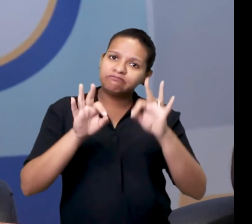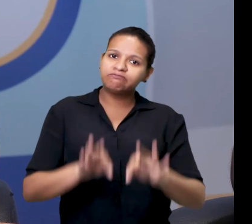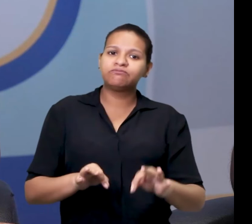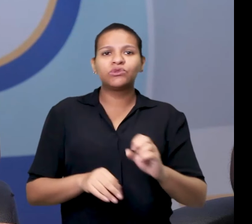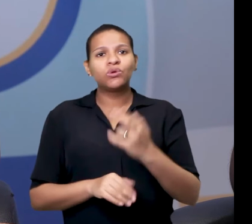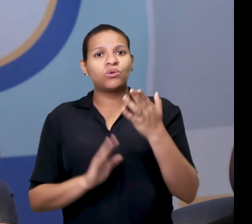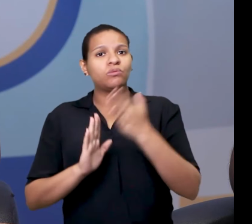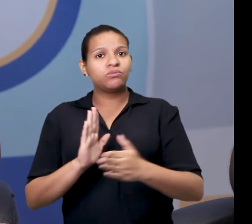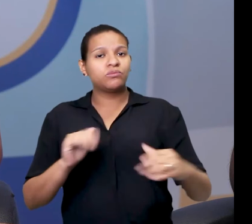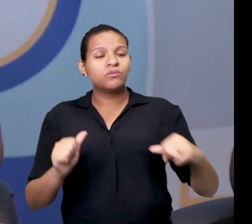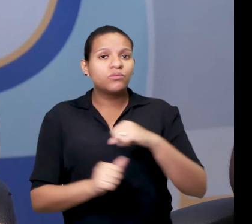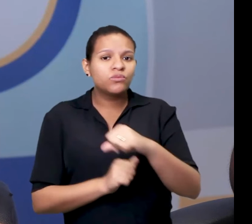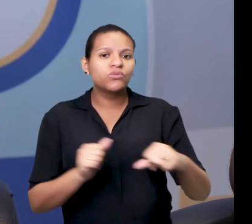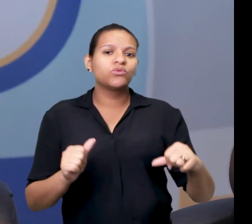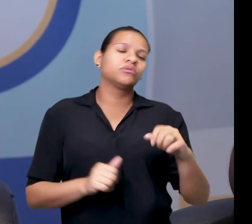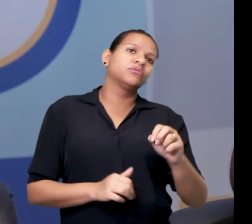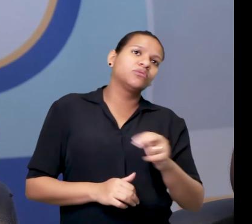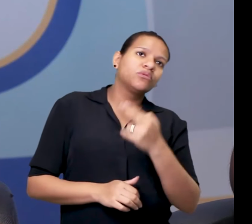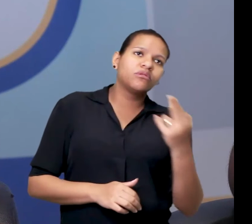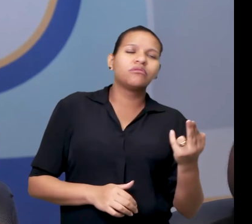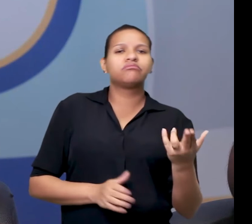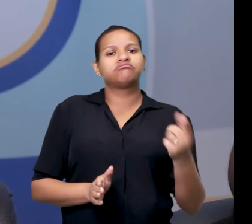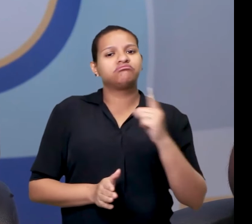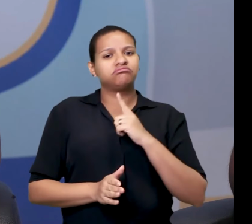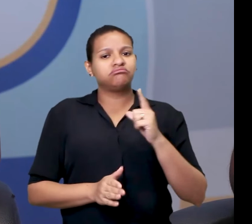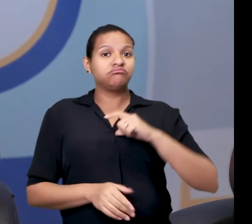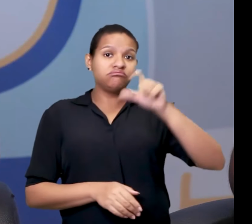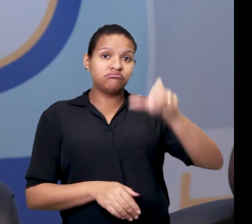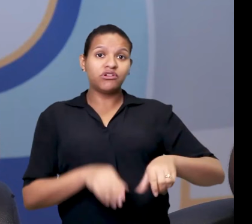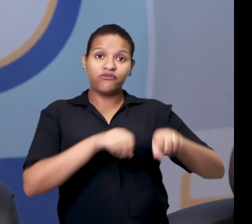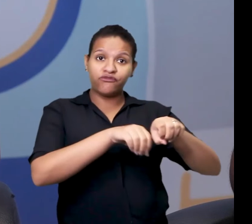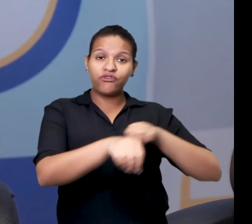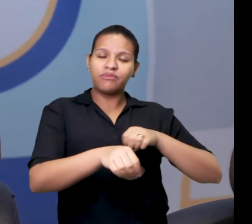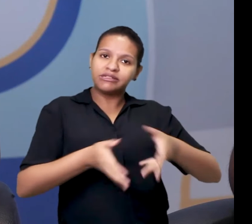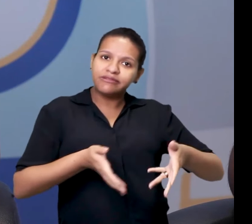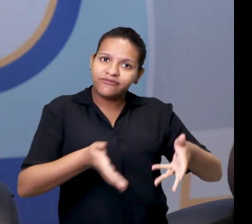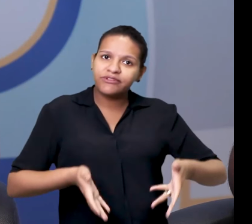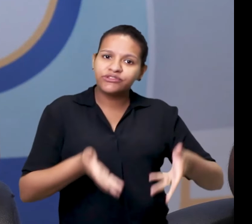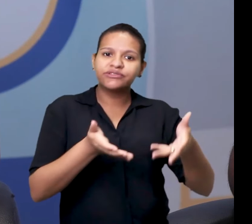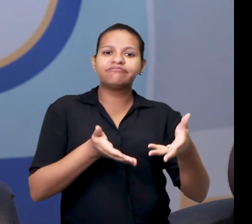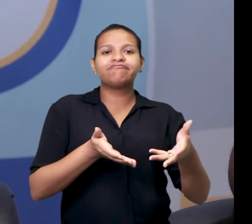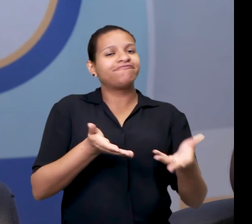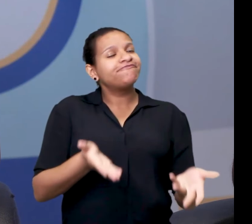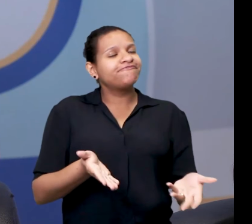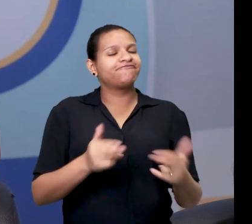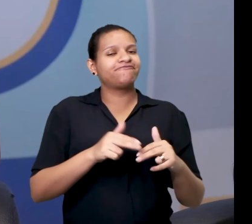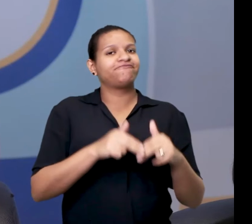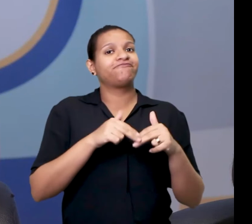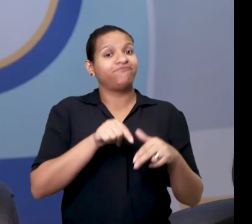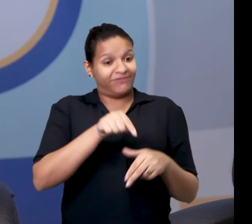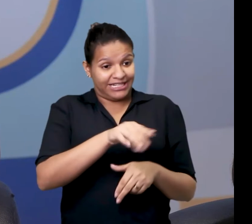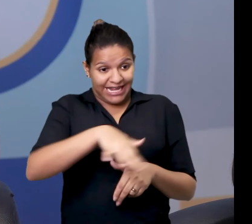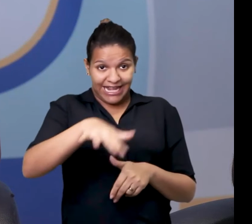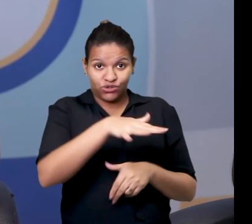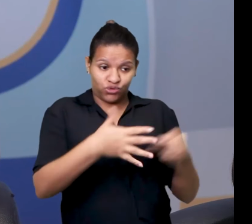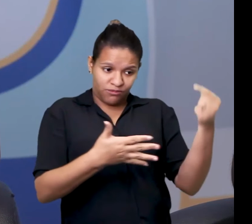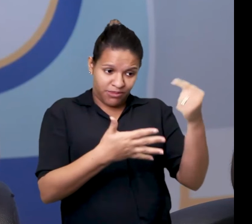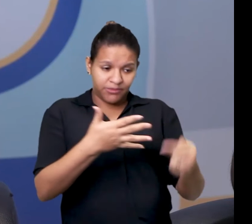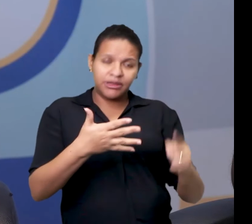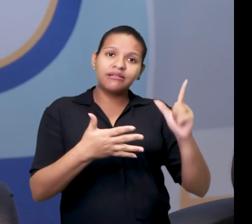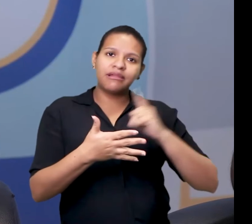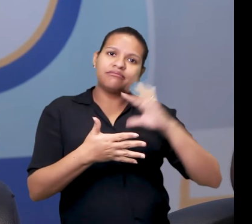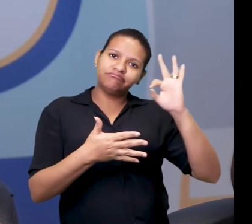das pessoas ou mudando processos Investindo na formação das pessoas né que isso sim traz